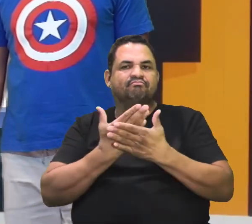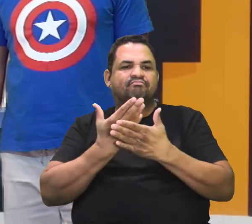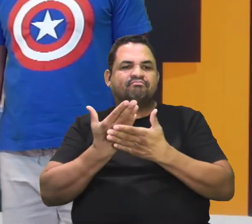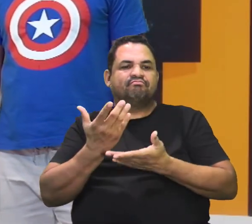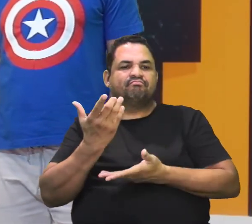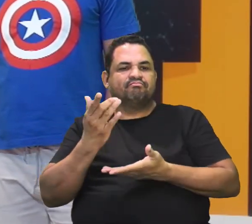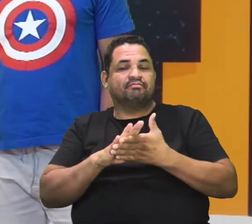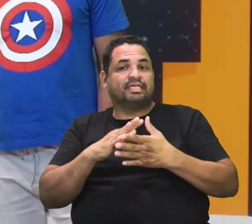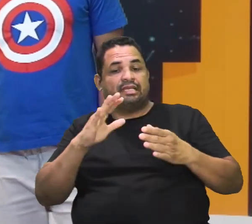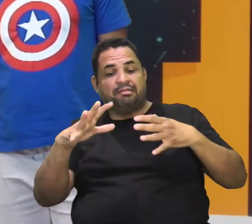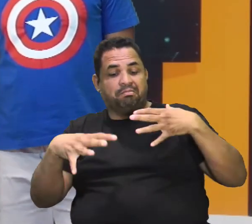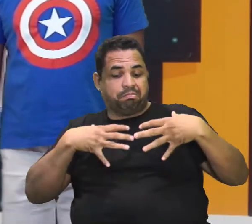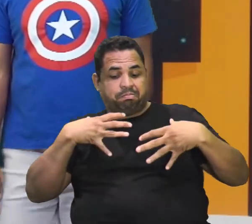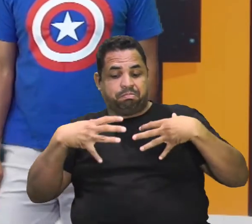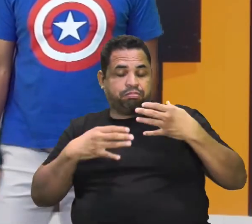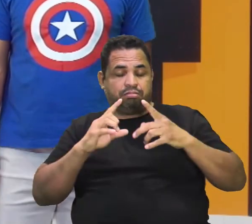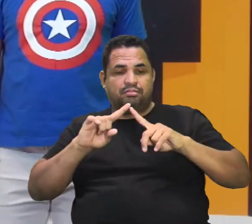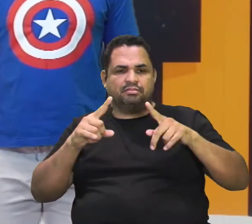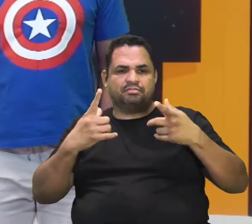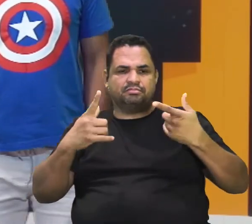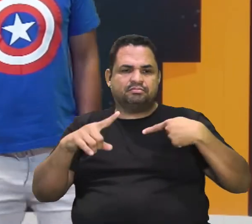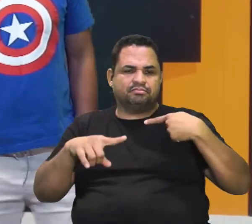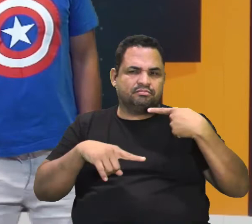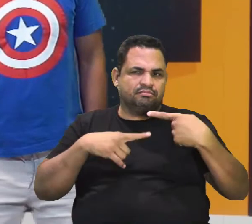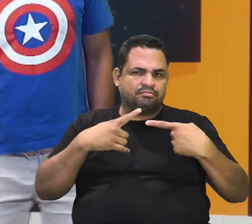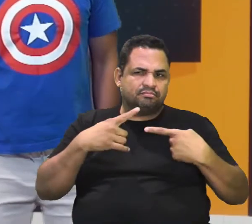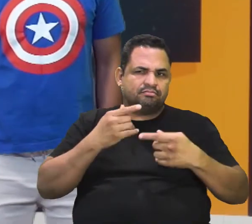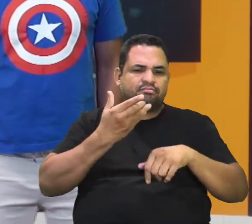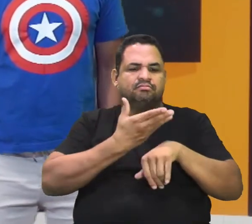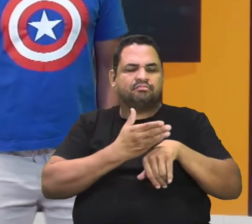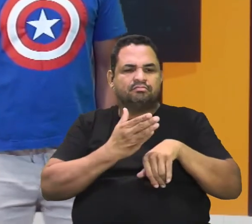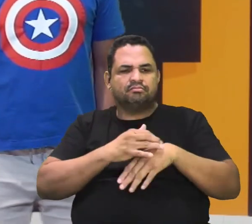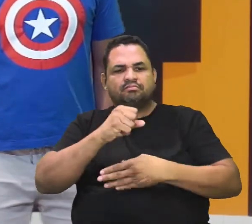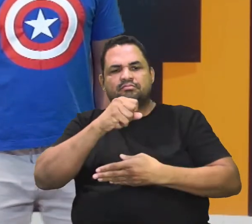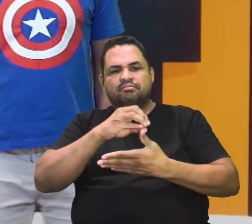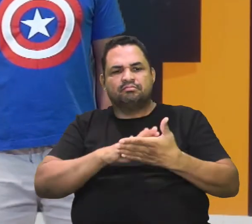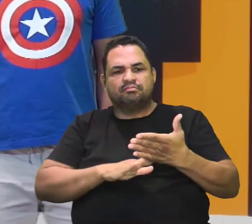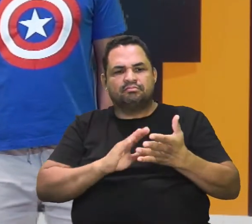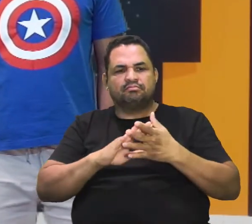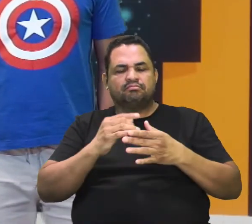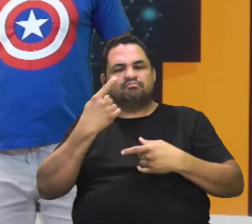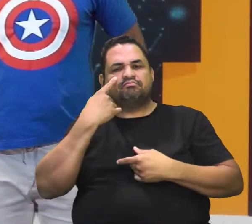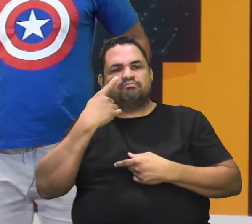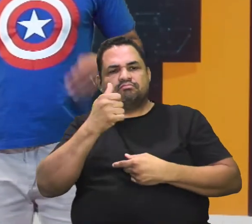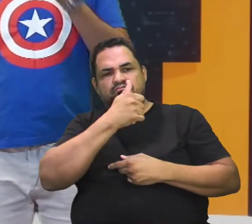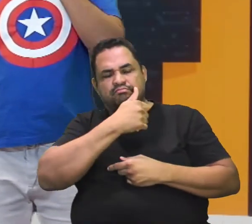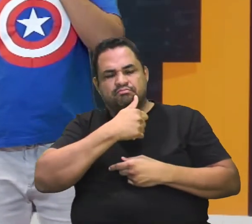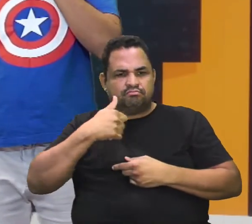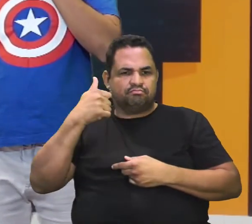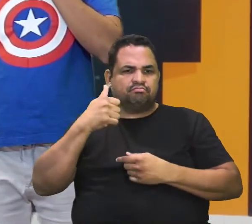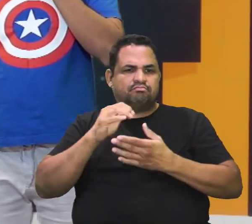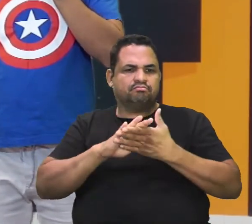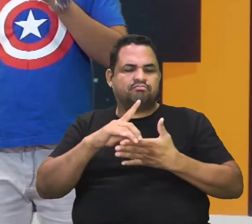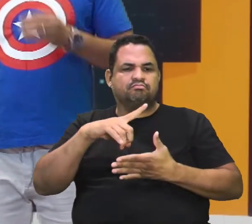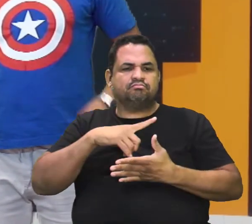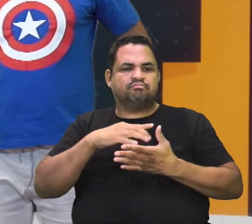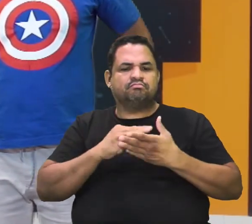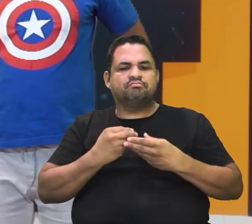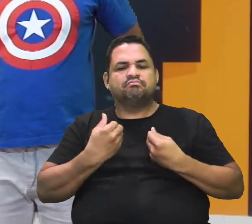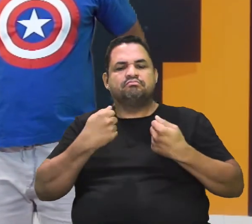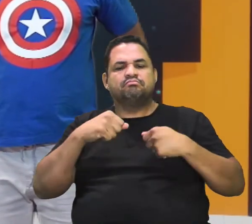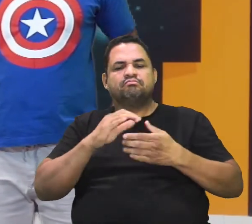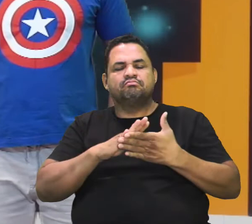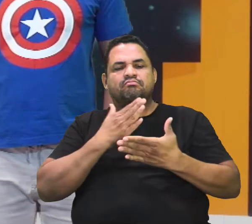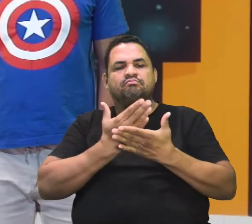anterior, a gente fica um pouco assustado, mas basta vocês refazerem as atividades, darem uma olhada melhor, né? A gente tem a disponibilidade